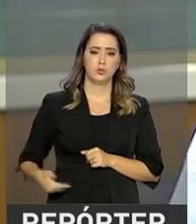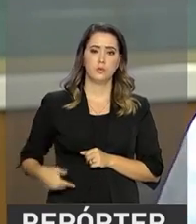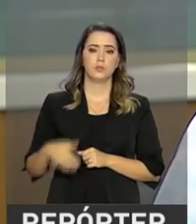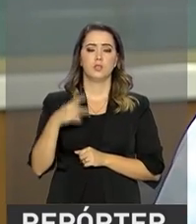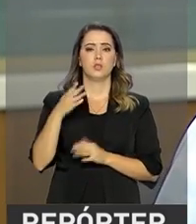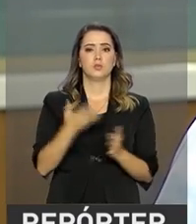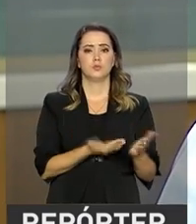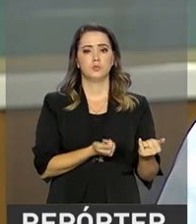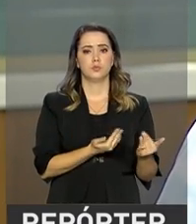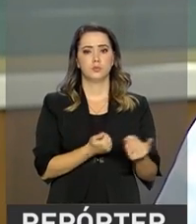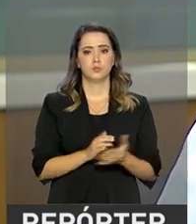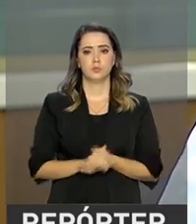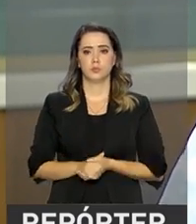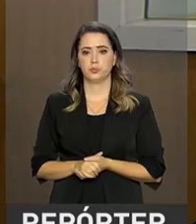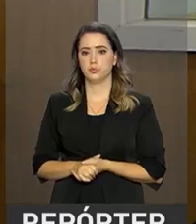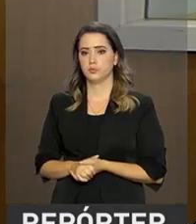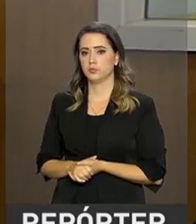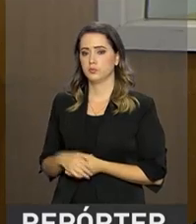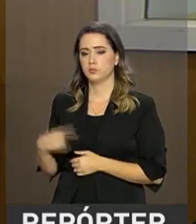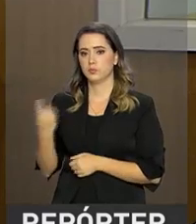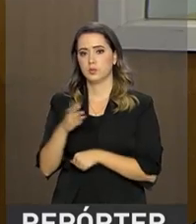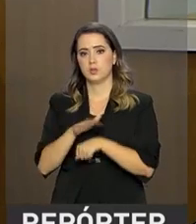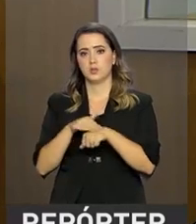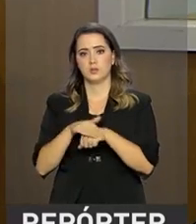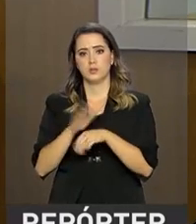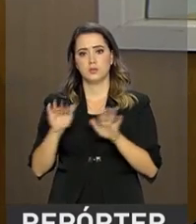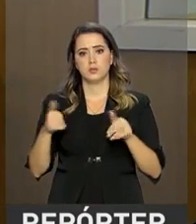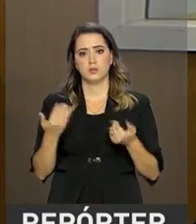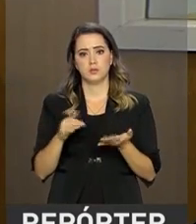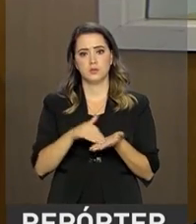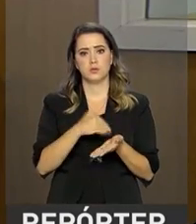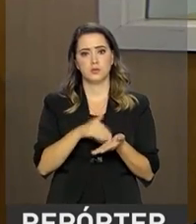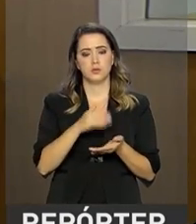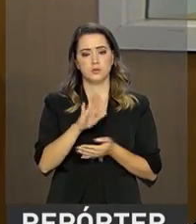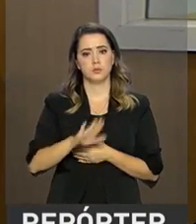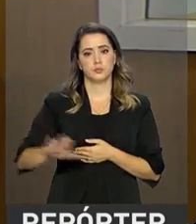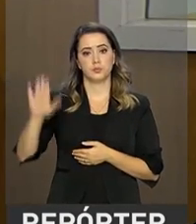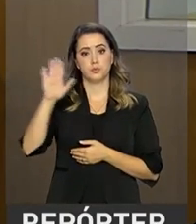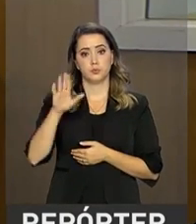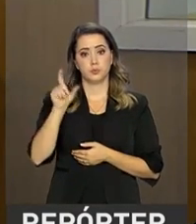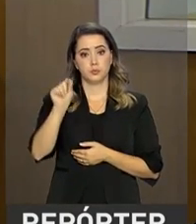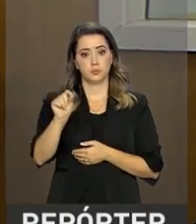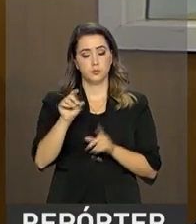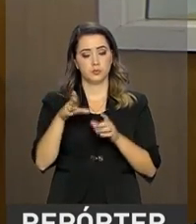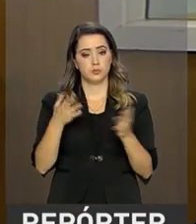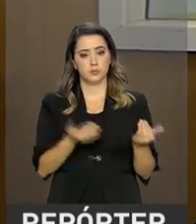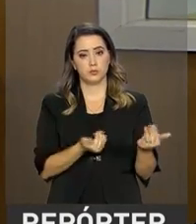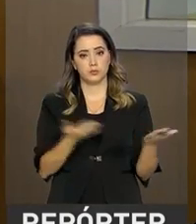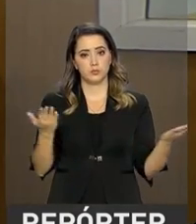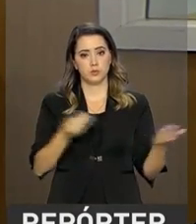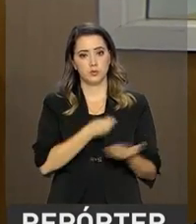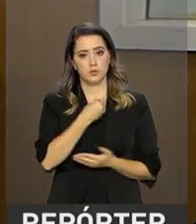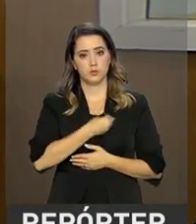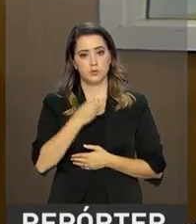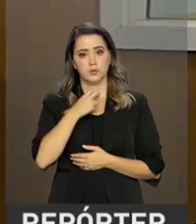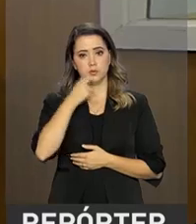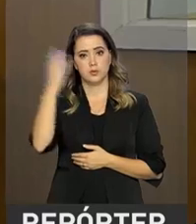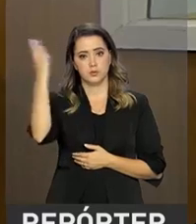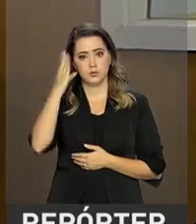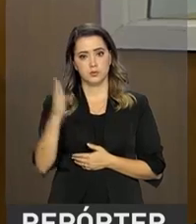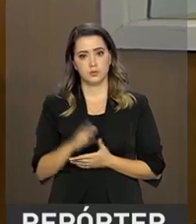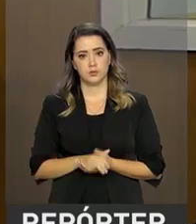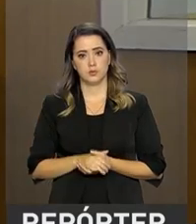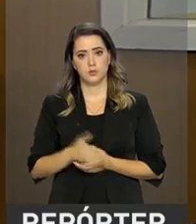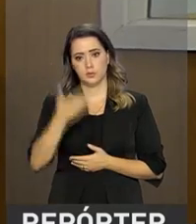e nos municípios conversamos então com o secretário nacional de juventude esse filho ao vivo no estúdio da voz do brasil secretário obrigado pela participação